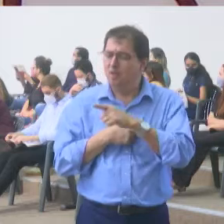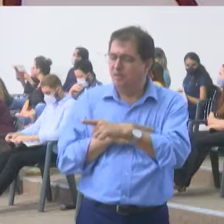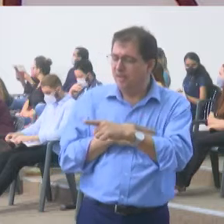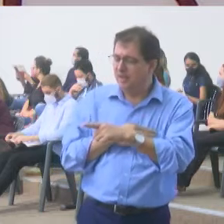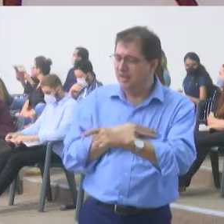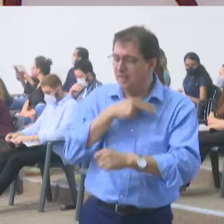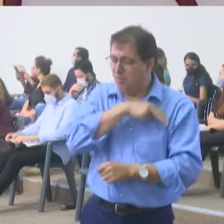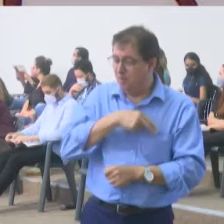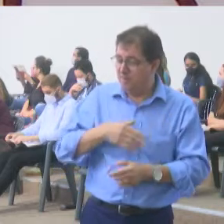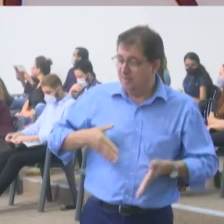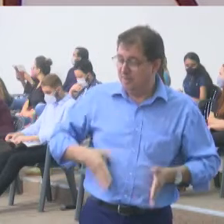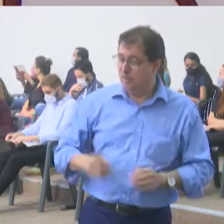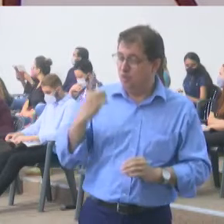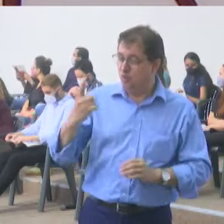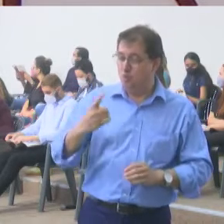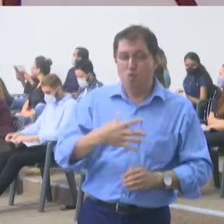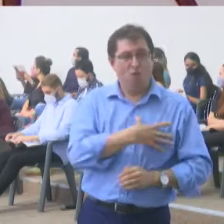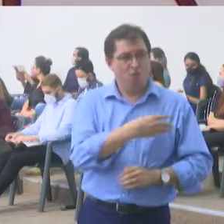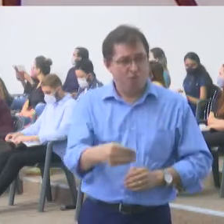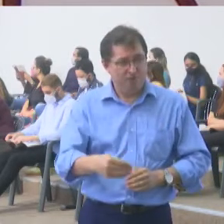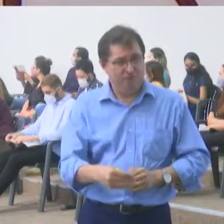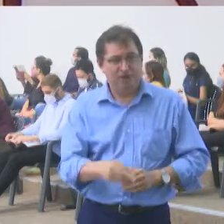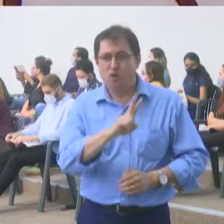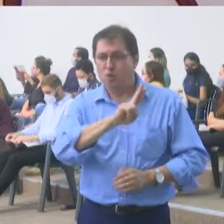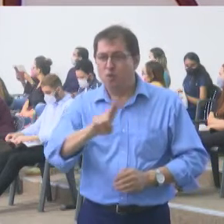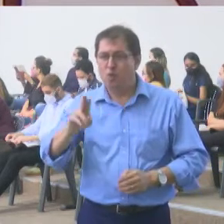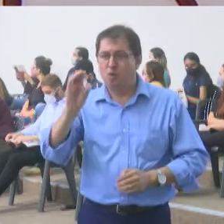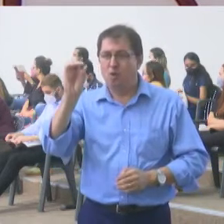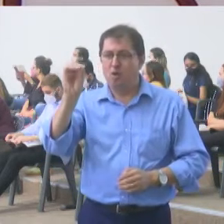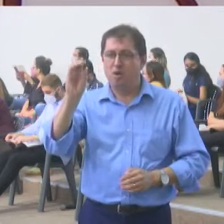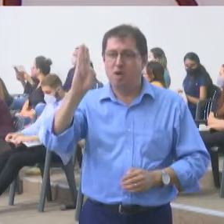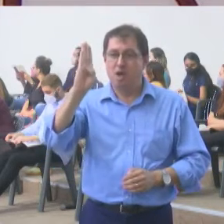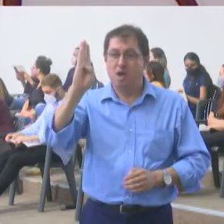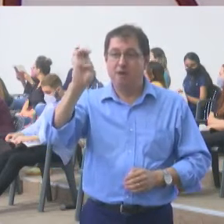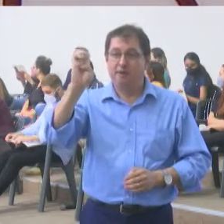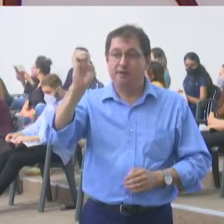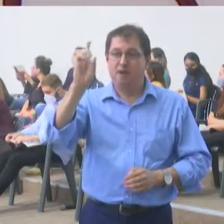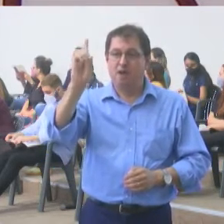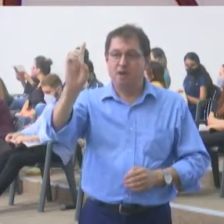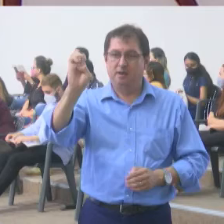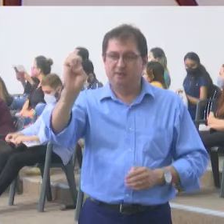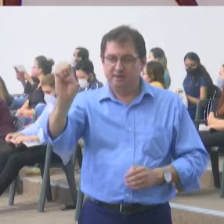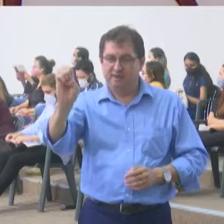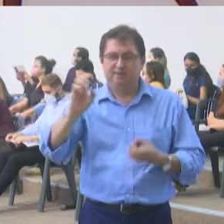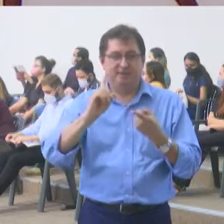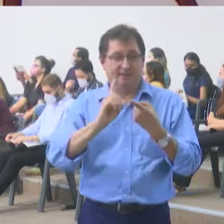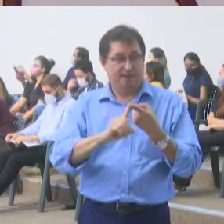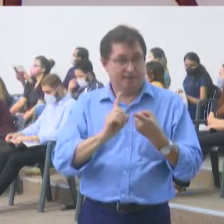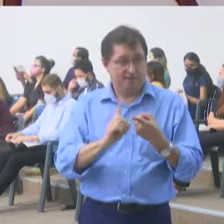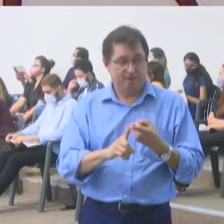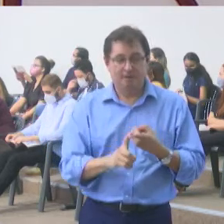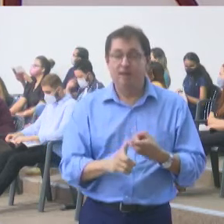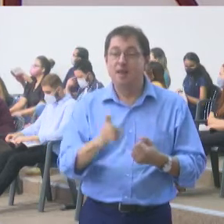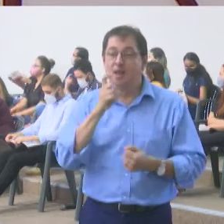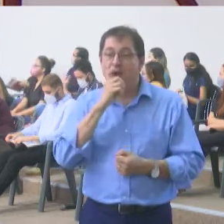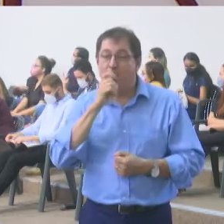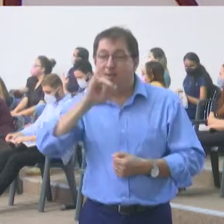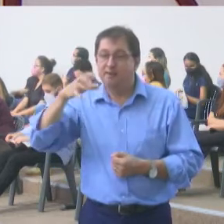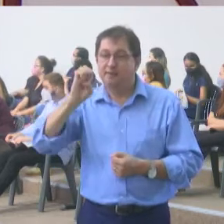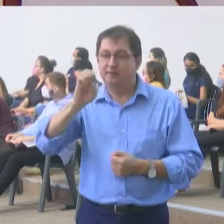um filho, lhe chamaram de Obed. E esse Obed não é qualquer um. Ele é o pai de